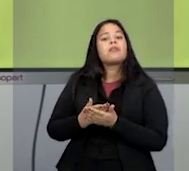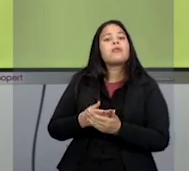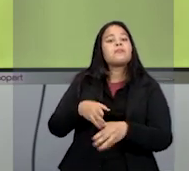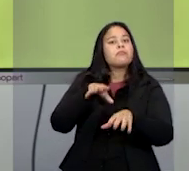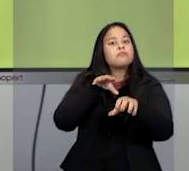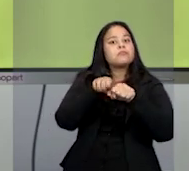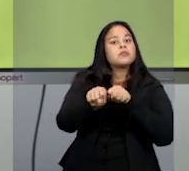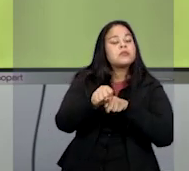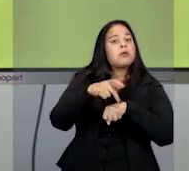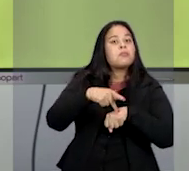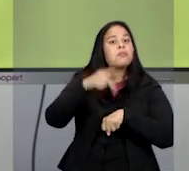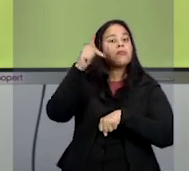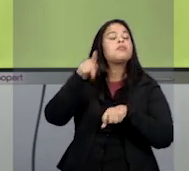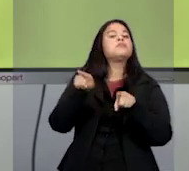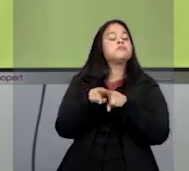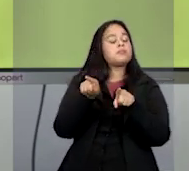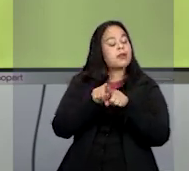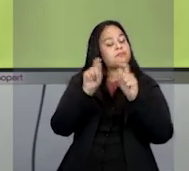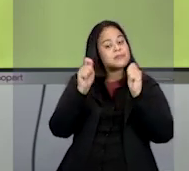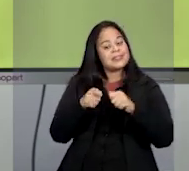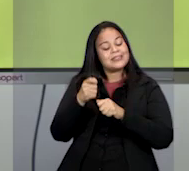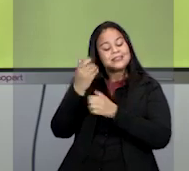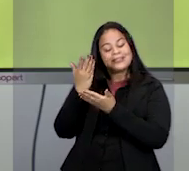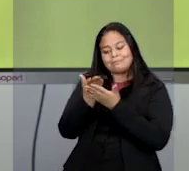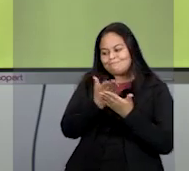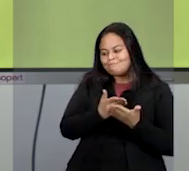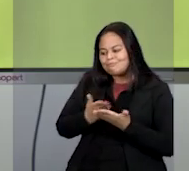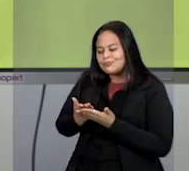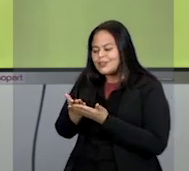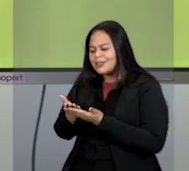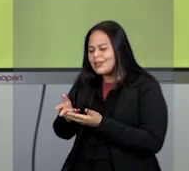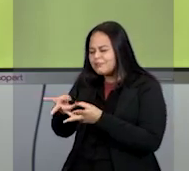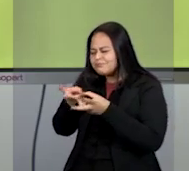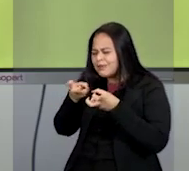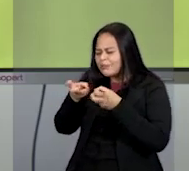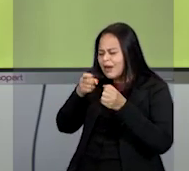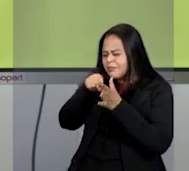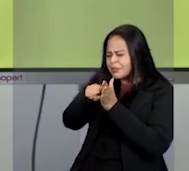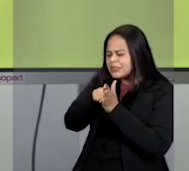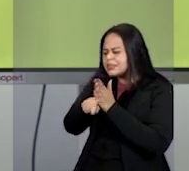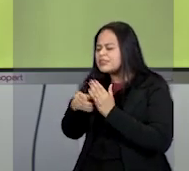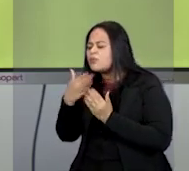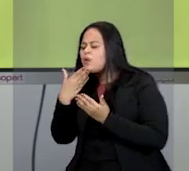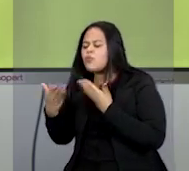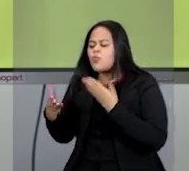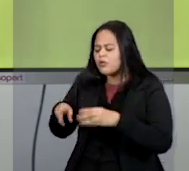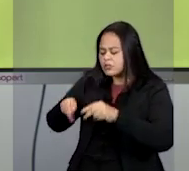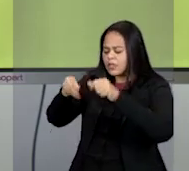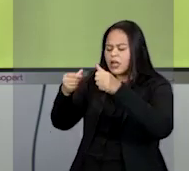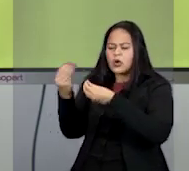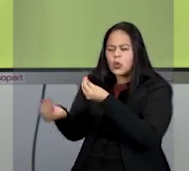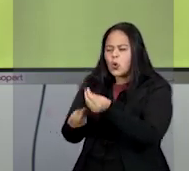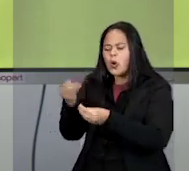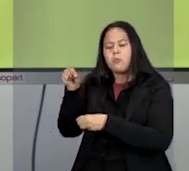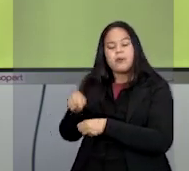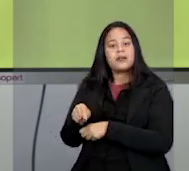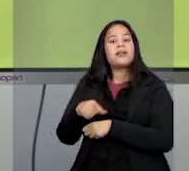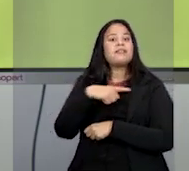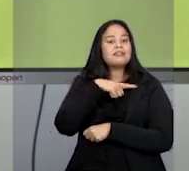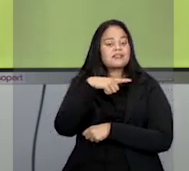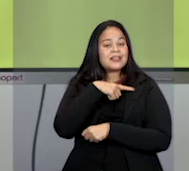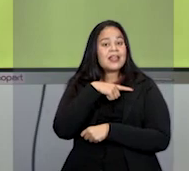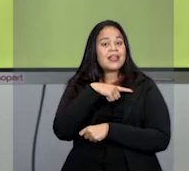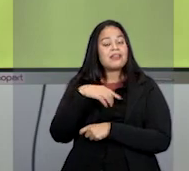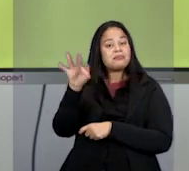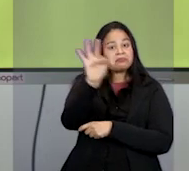uma pós-graduação, ou seja, já existem, né, universidades, já existem institutos federais que eles